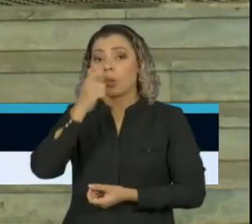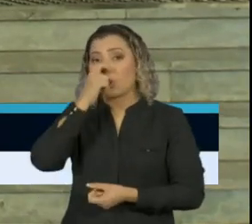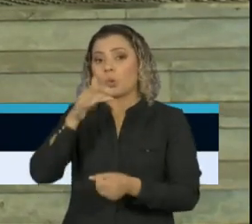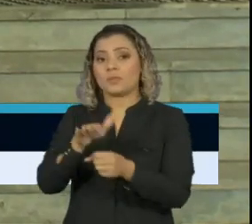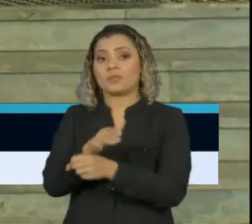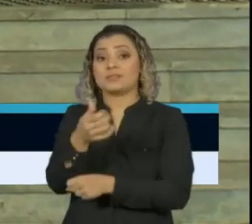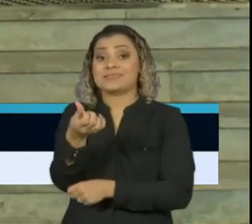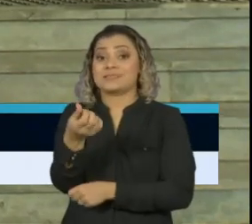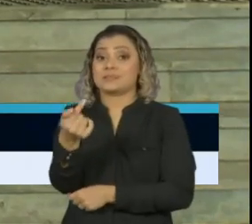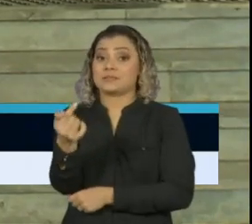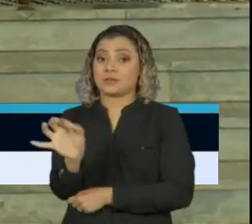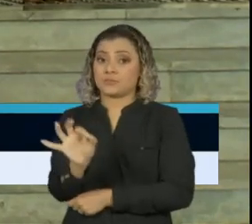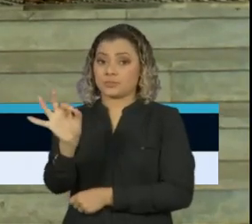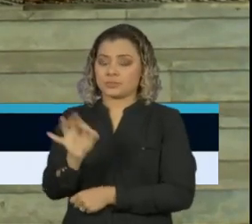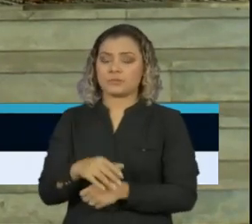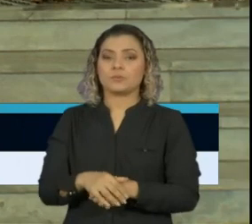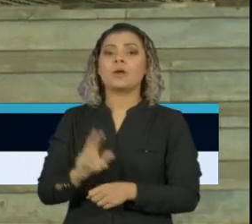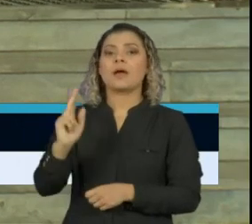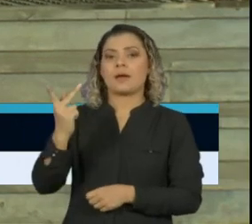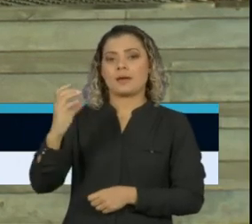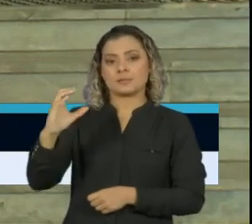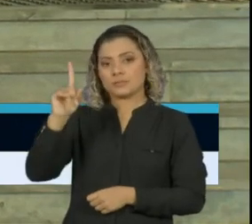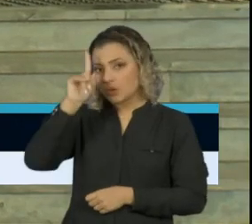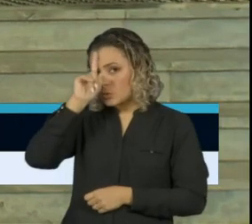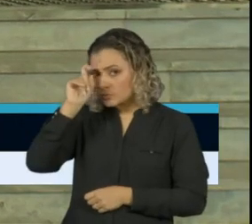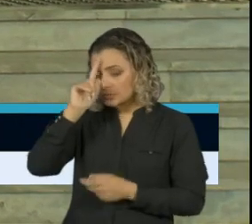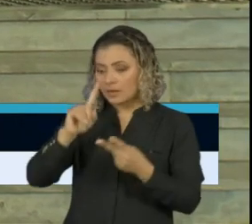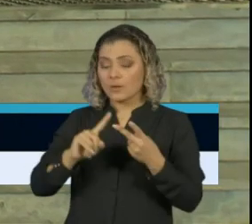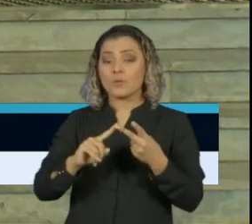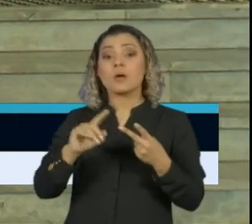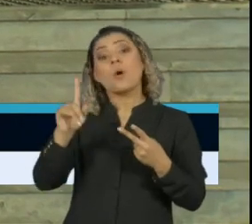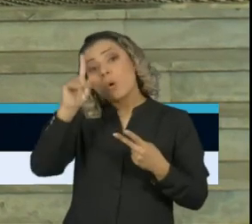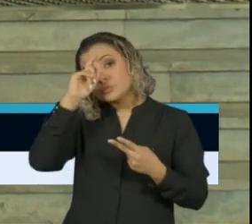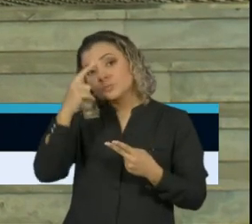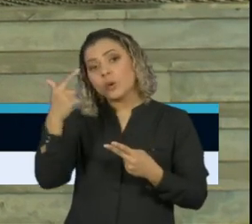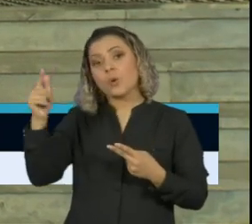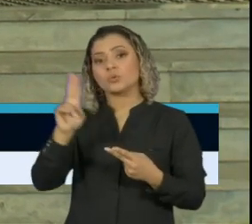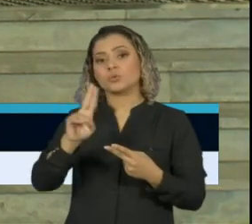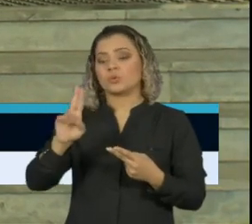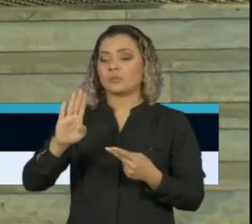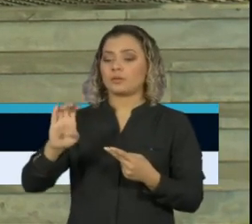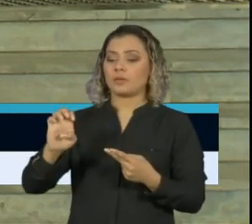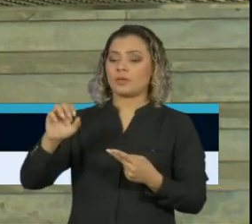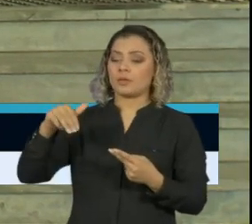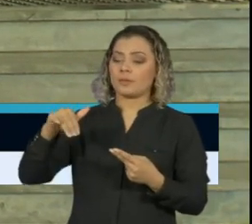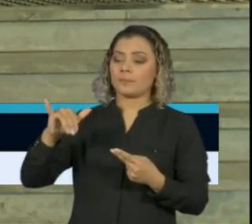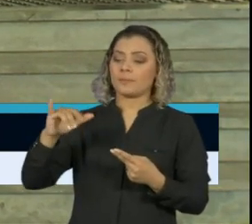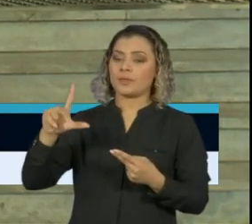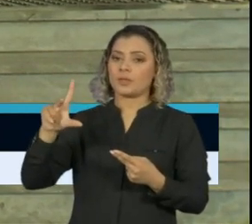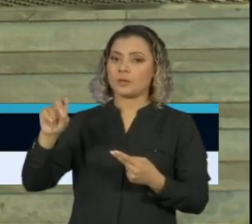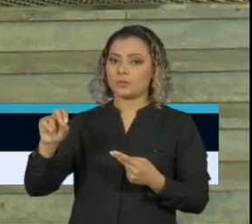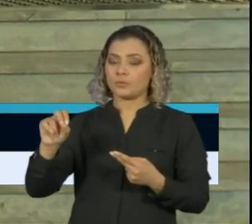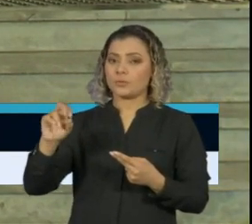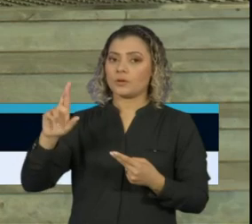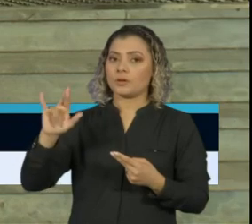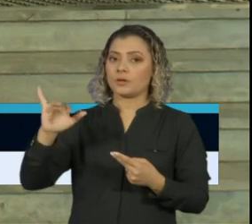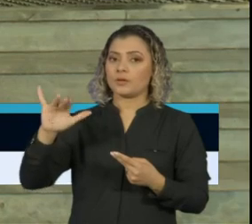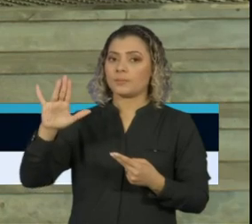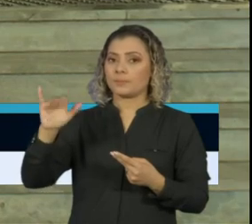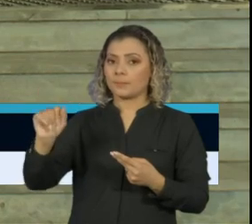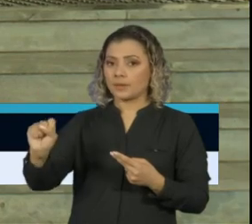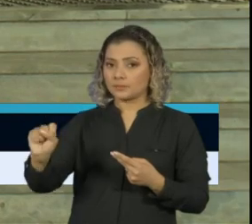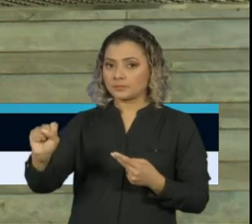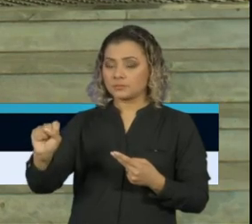formam esta média, está o HC e está também o Hospital Emílio Ribas. Os dois são aqueles que têm taxas